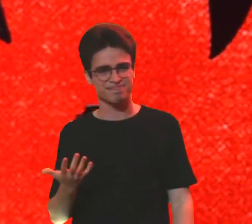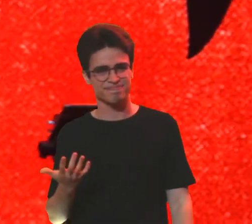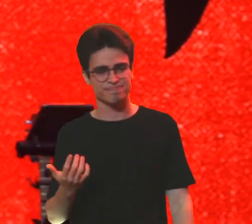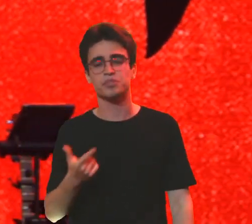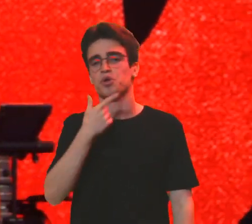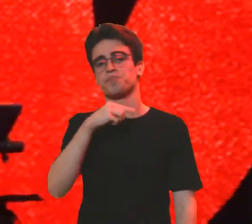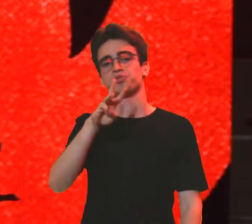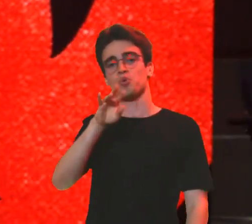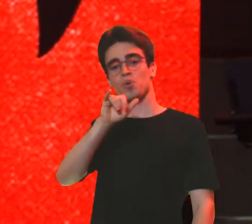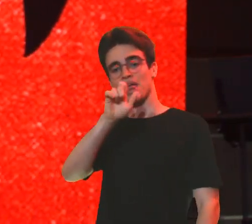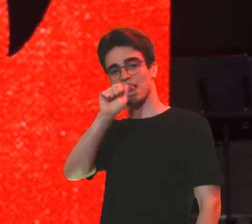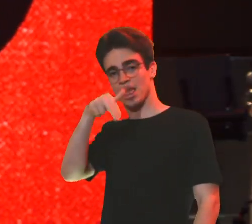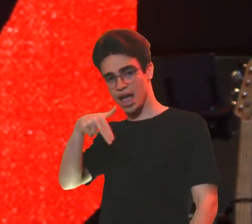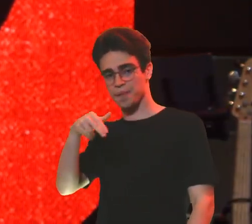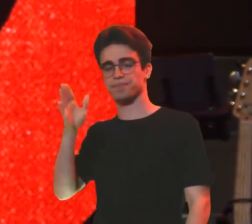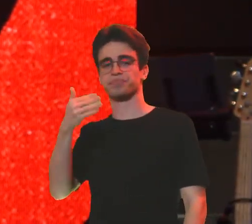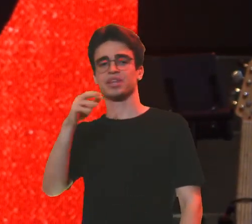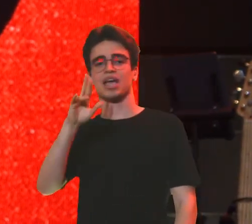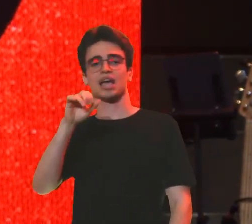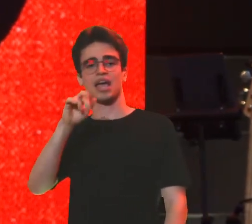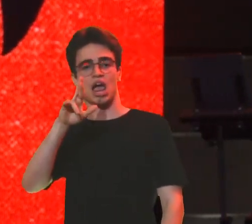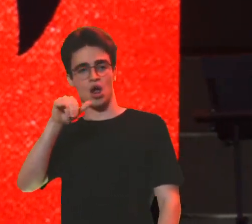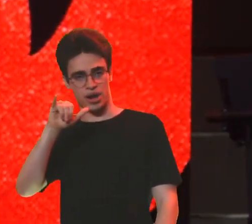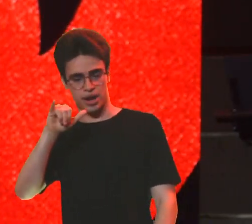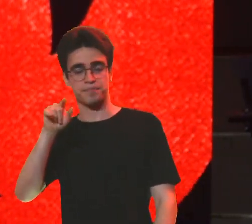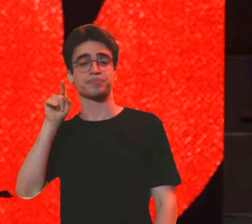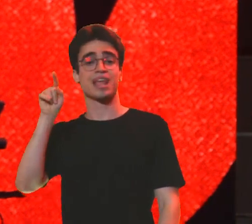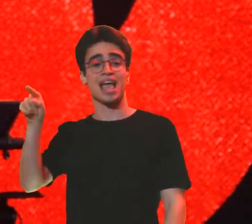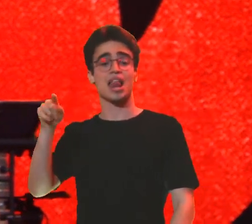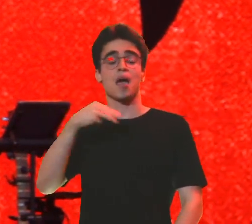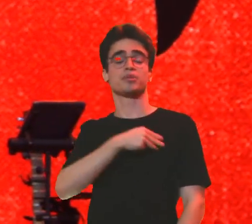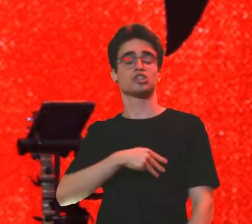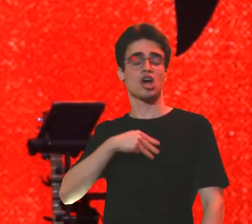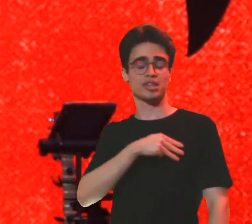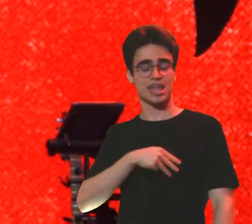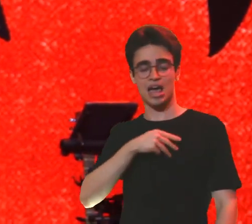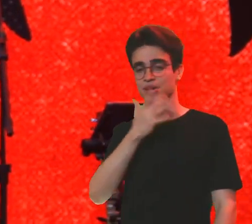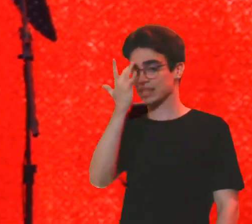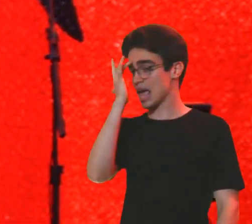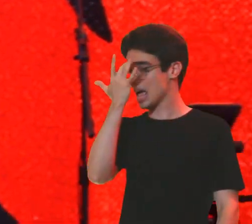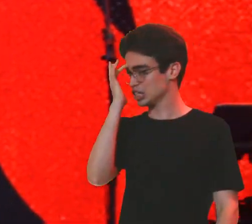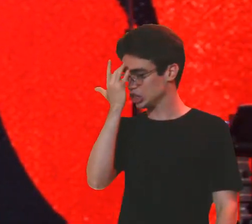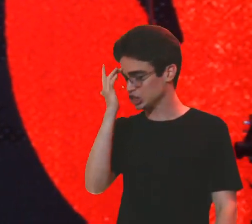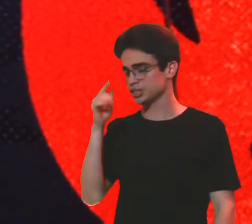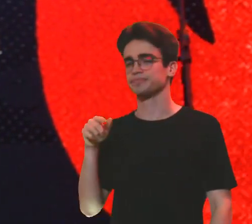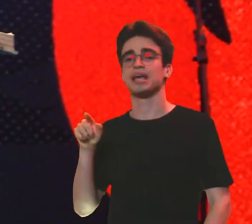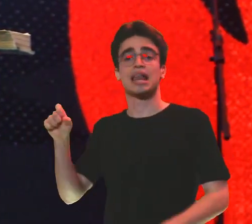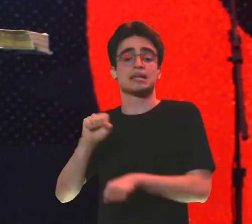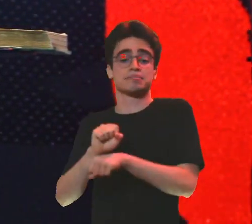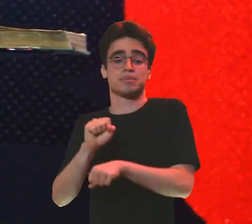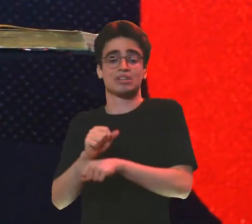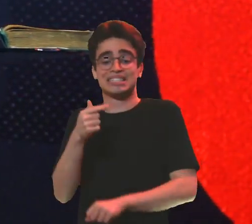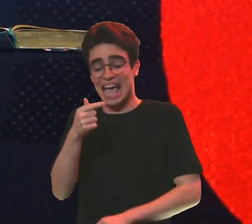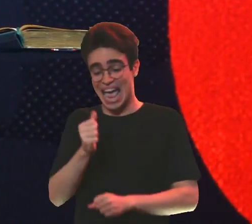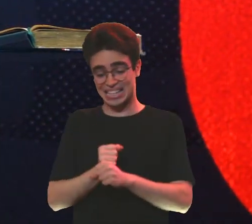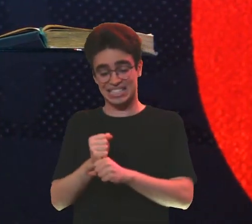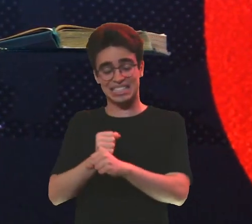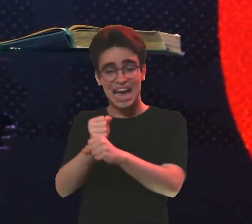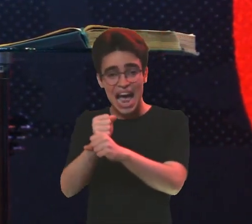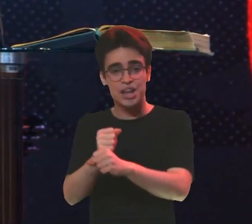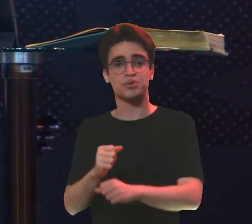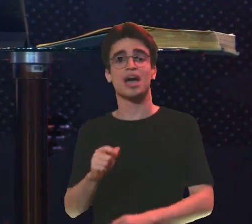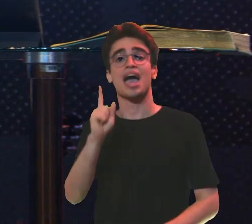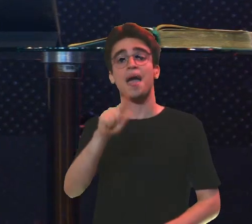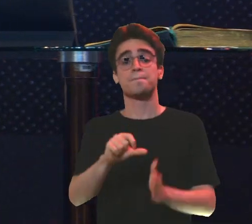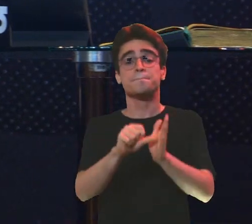William Carey foi um outro missionário na Índia. E ele esperou 7 anos naquela nação para poder batizar a primeira pessoa que